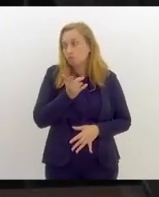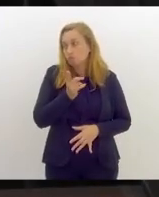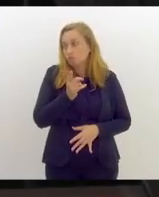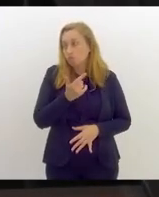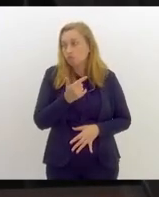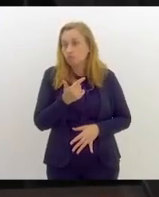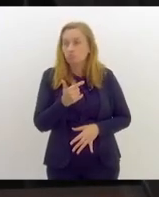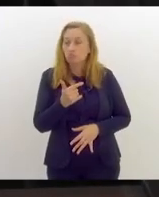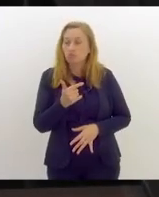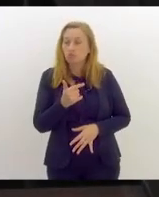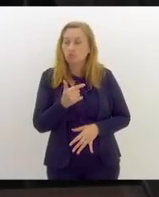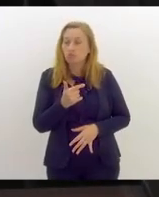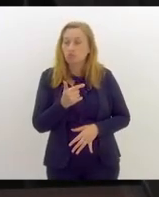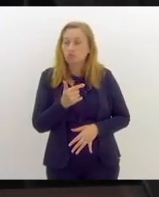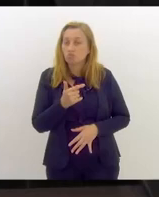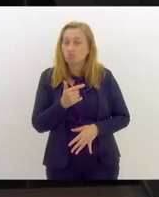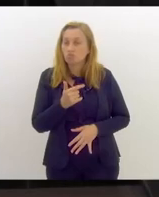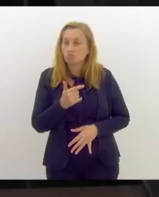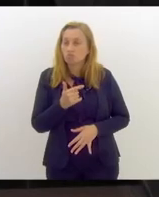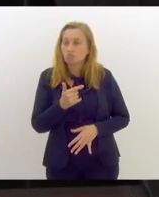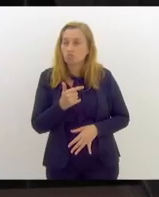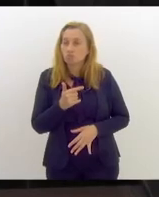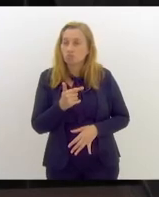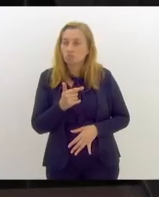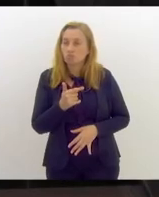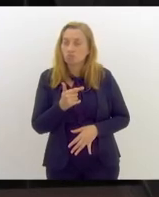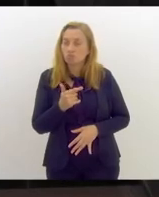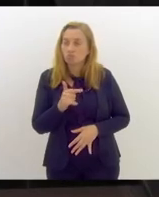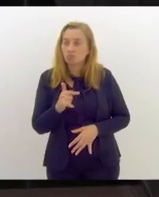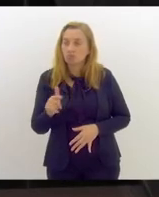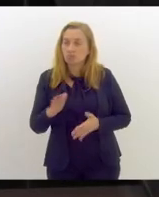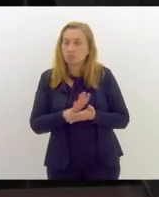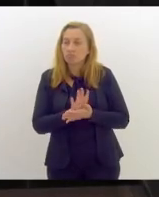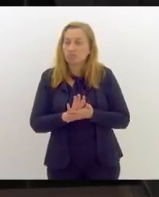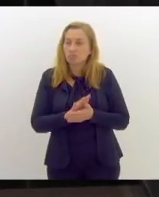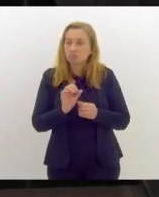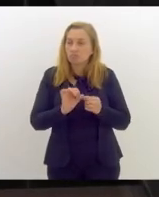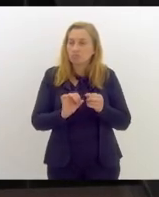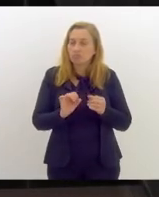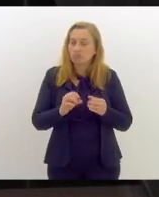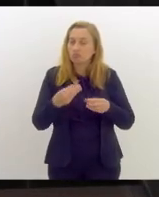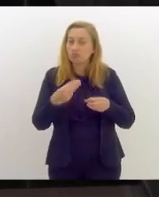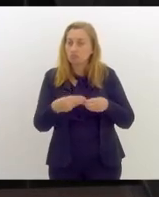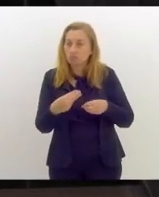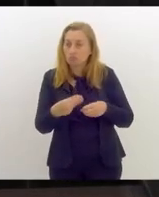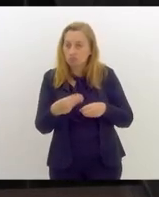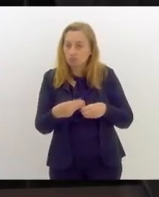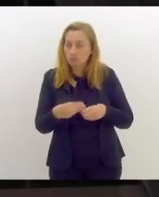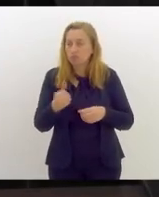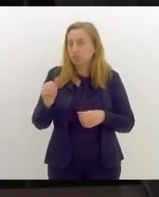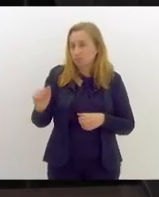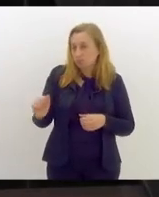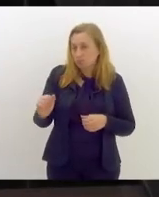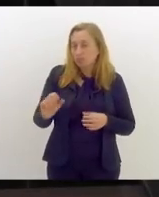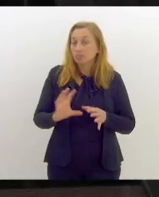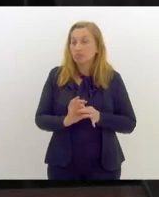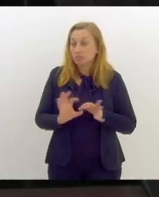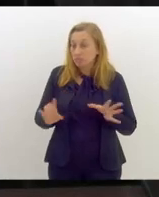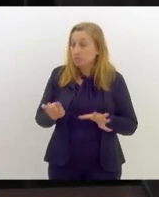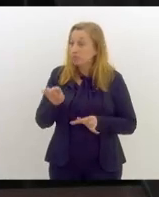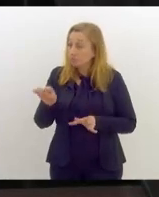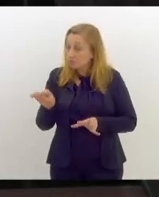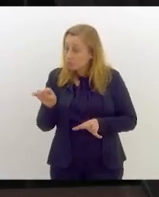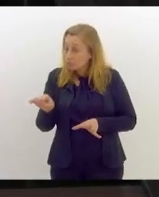houver por parte né algum processo a ser feito num determinado município então possibilitar que essa